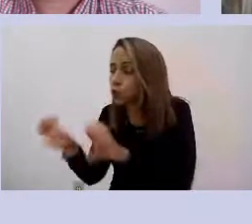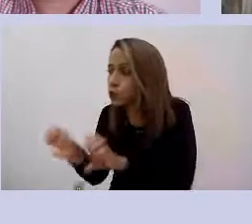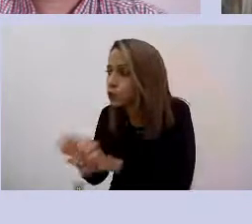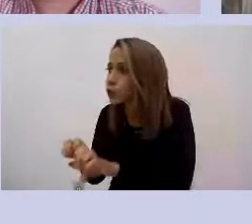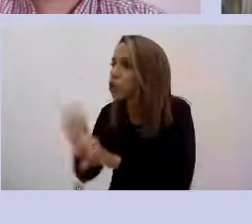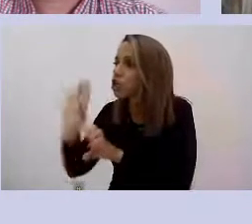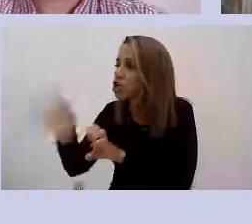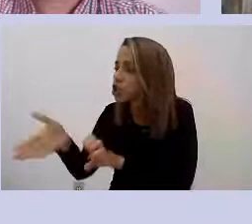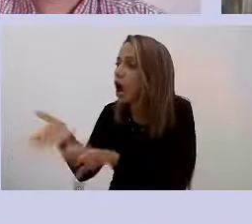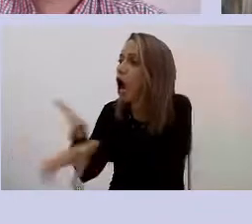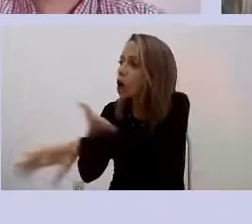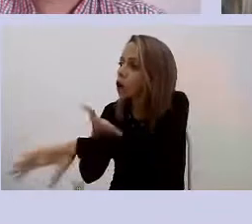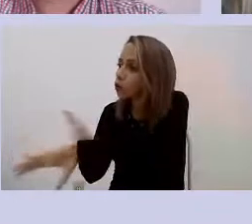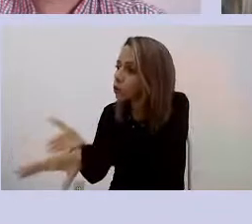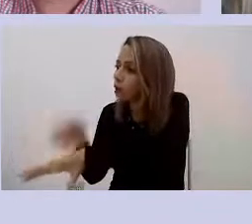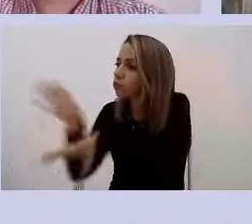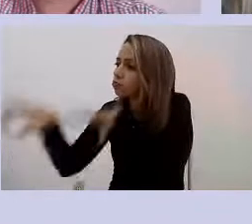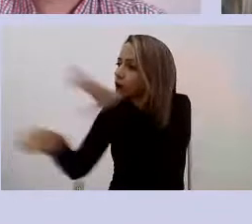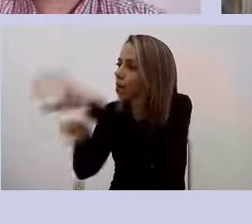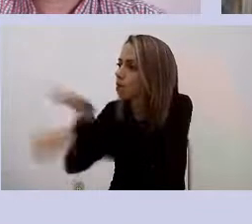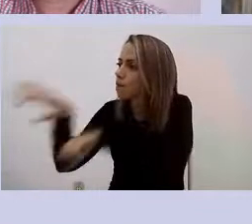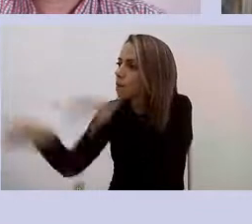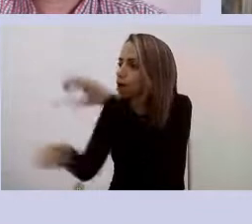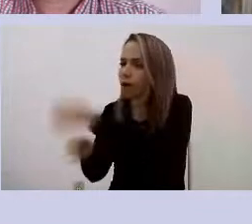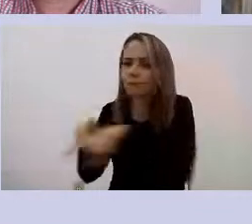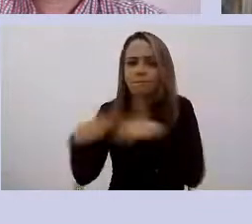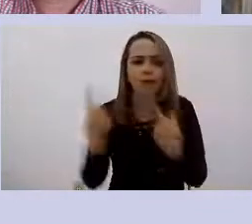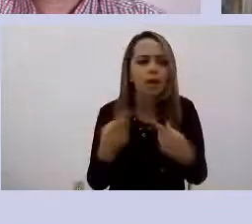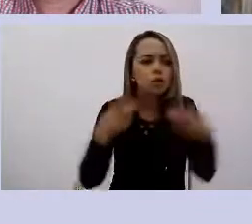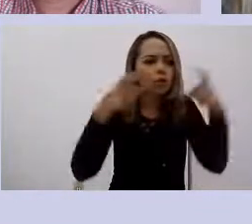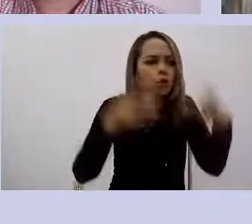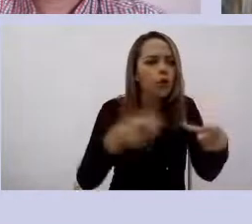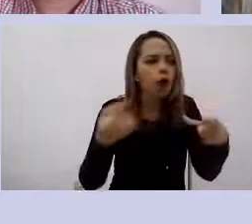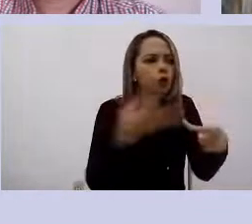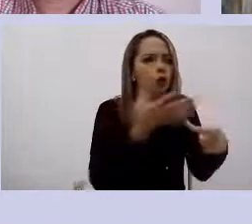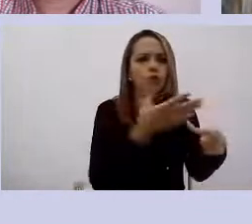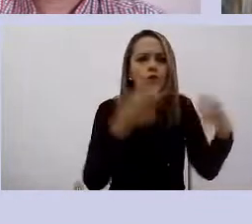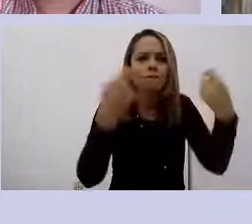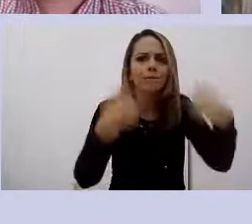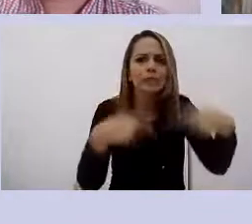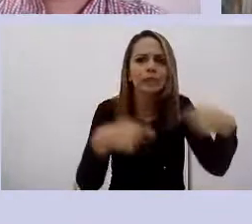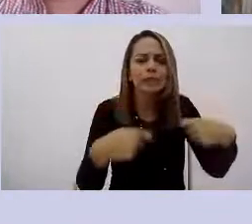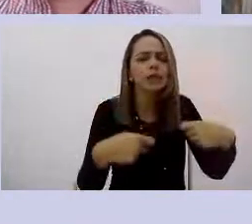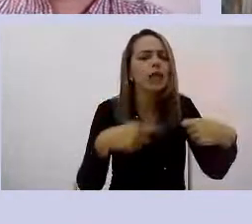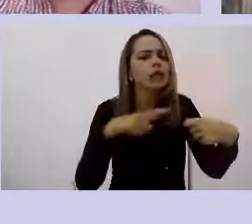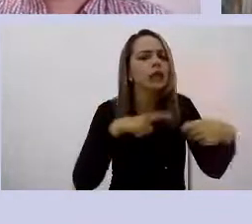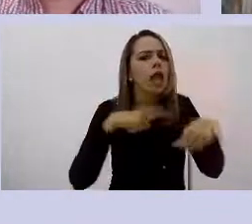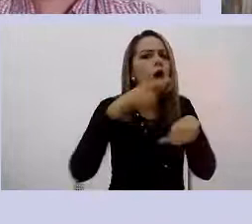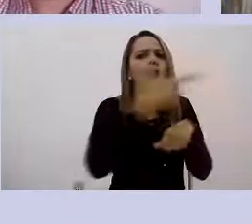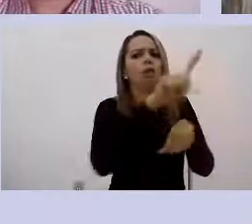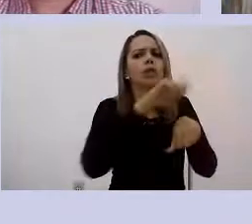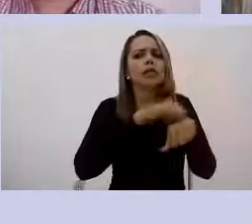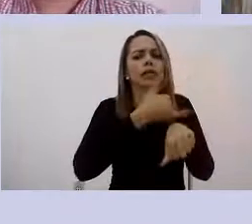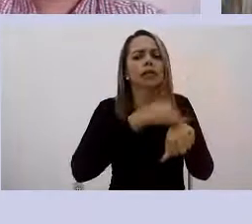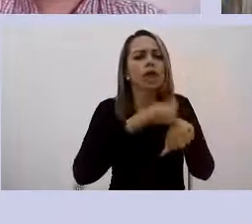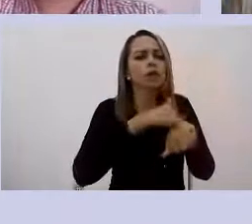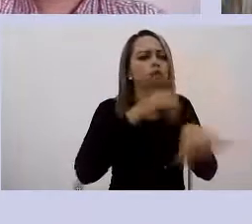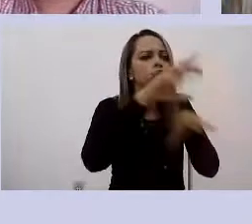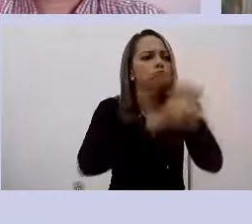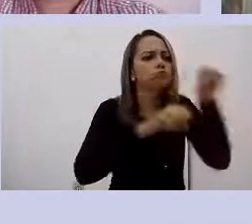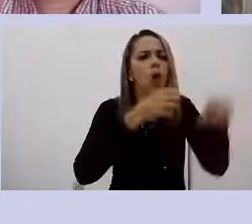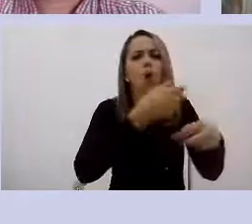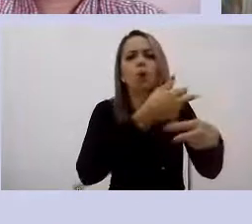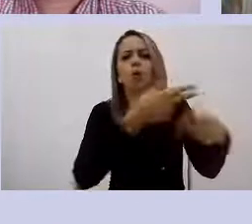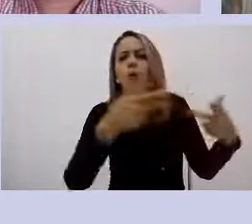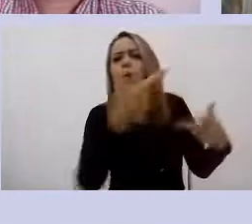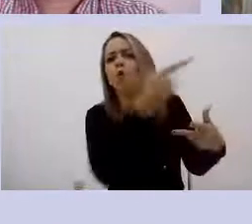A necessidade de se alimentar se impõe ao seu gosto, sobre o seu gosto. E nesse momento começam a aparecer